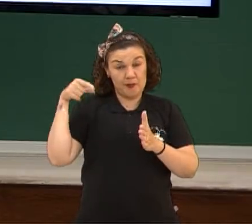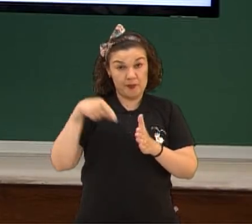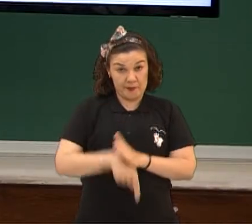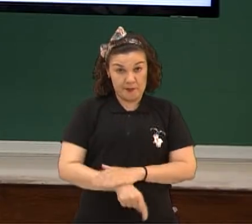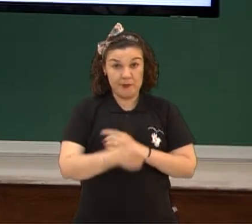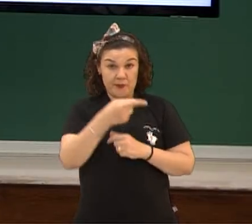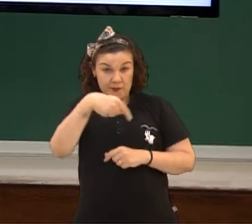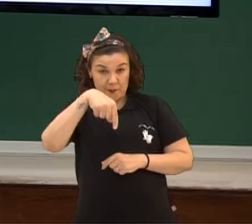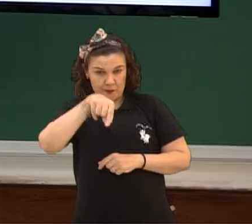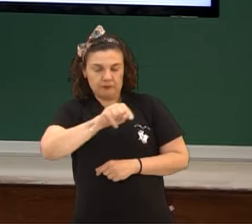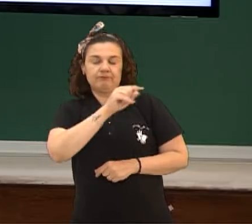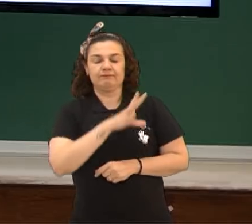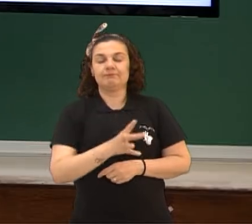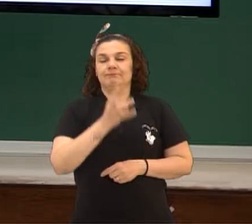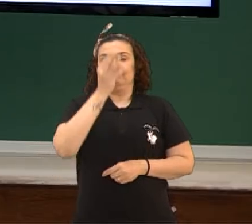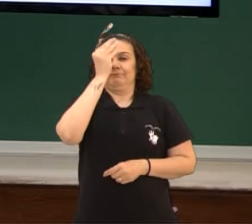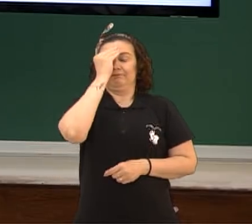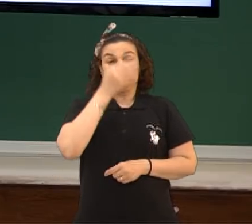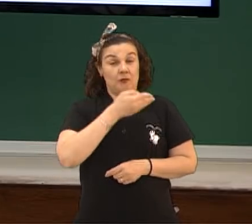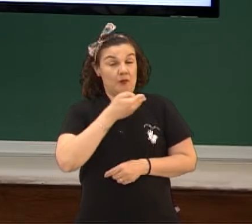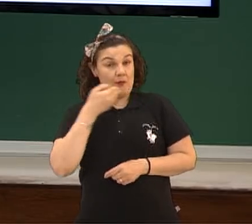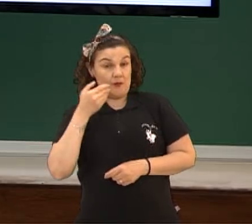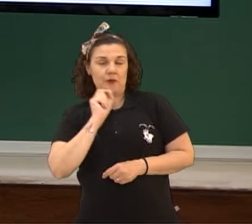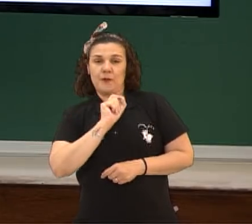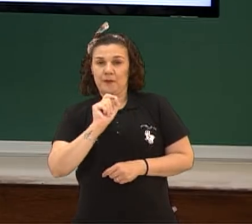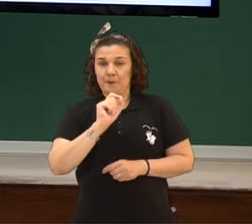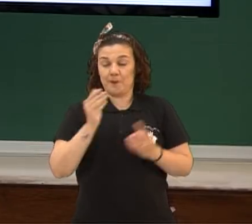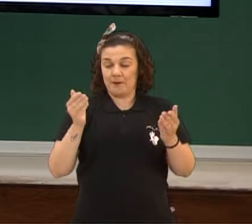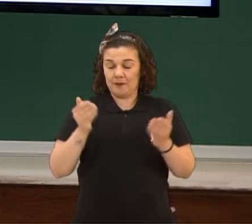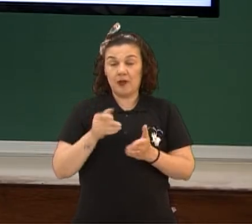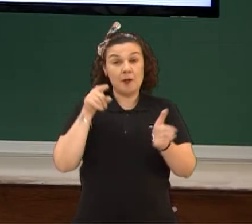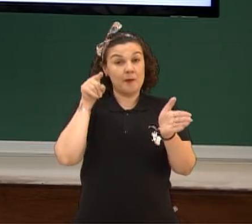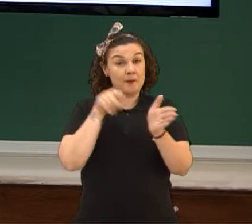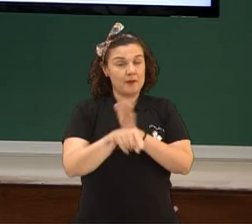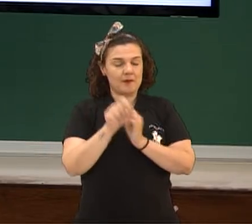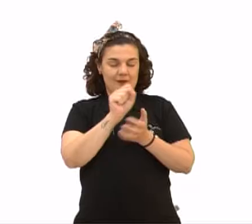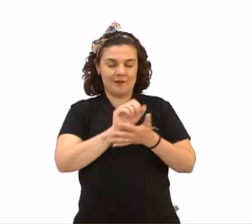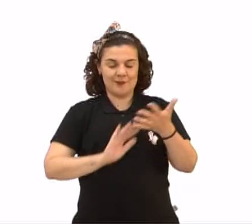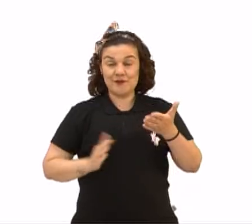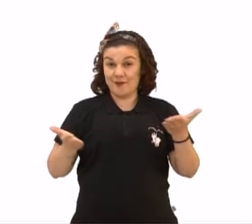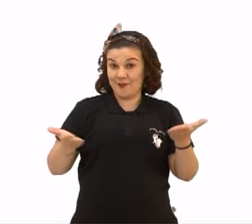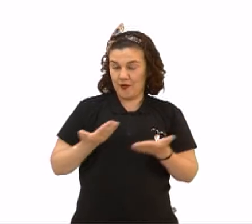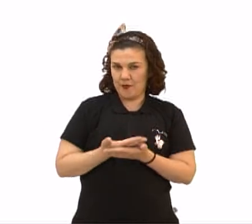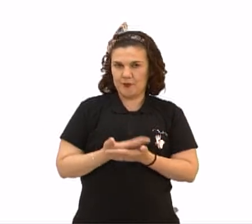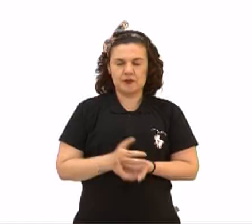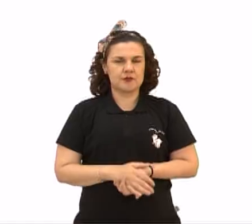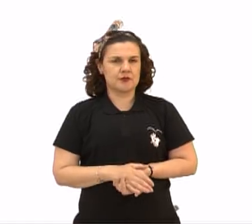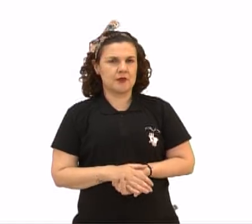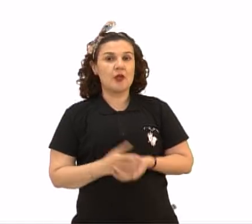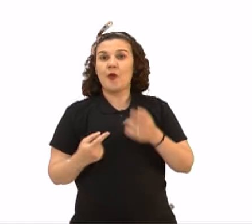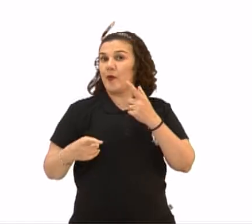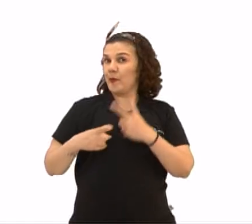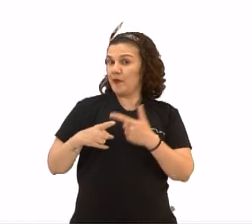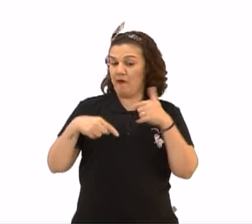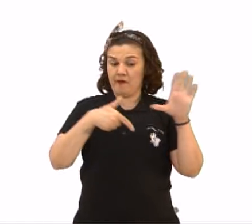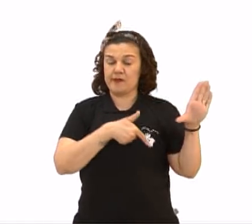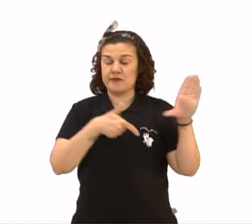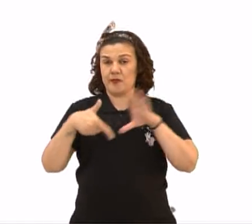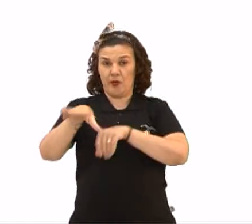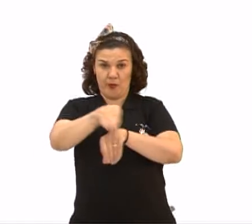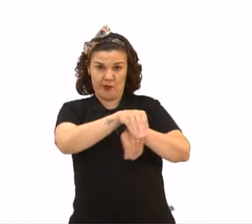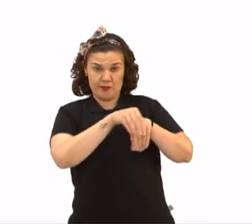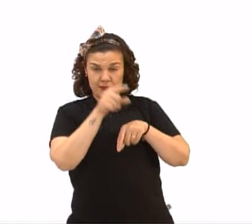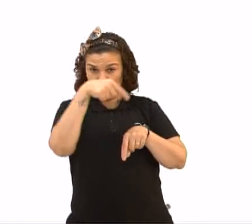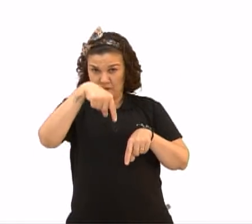para estar melhorando cada vez mais o conhecimento de vocês, nós temos o nosso primeiro exercício na aula de hoje, né? Não é porque nós estamos na Semana do Conhecimento que